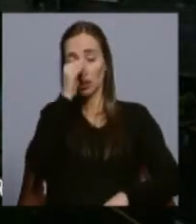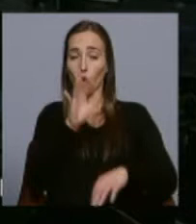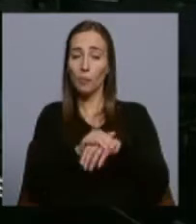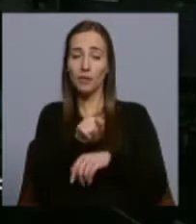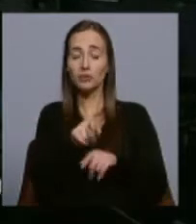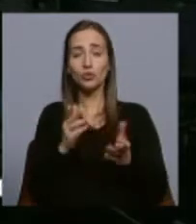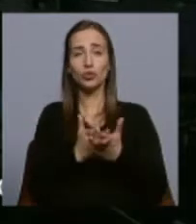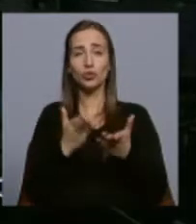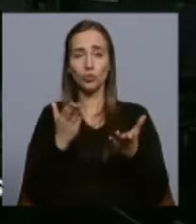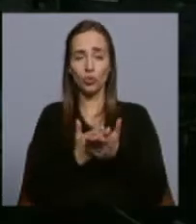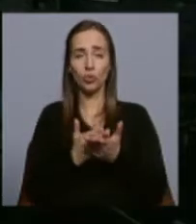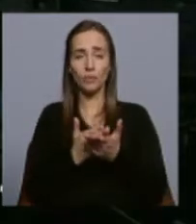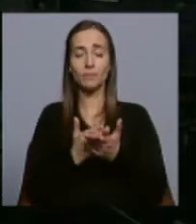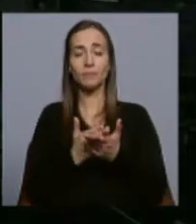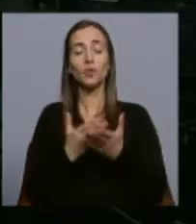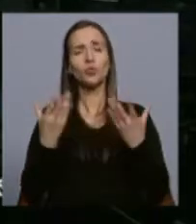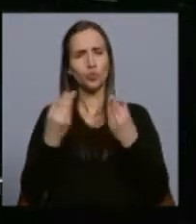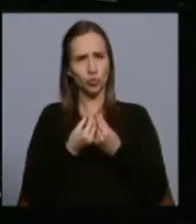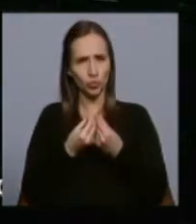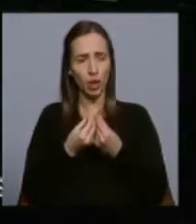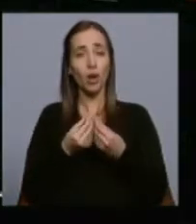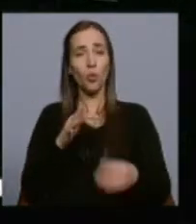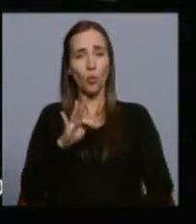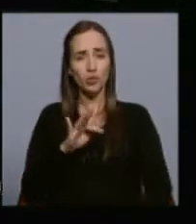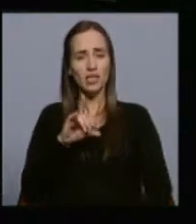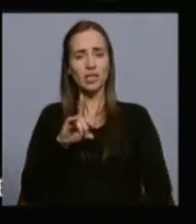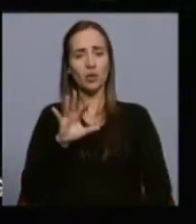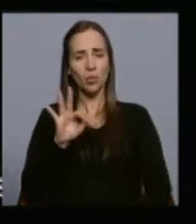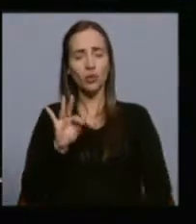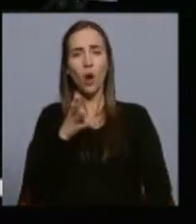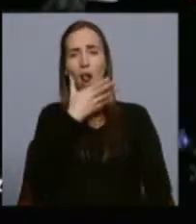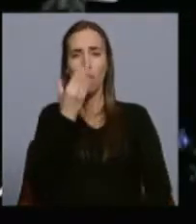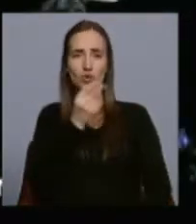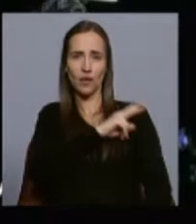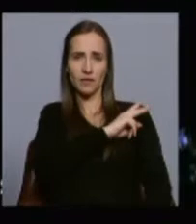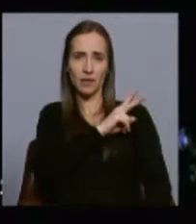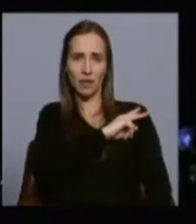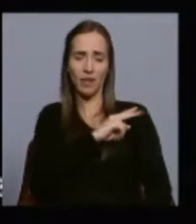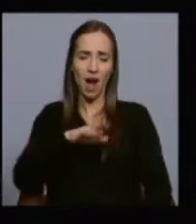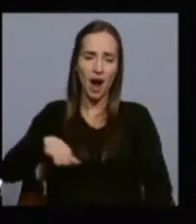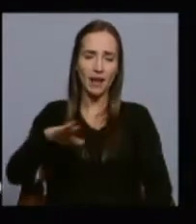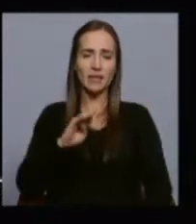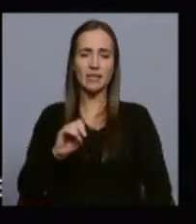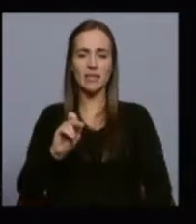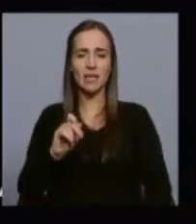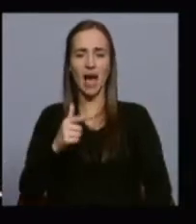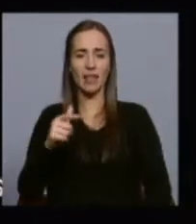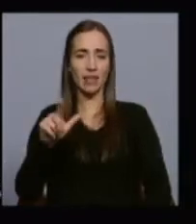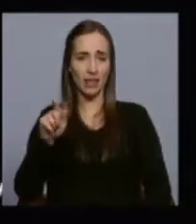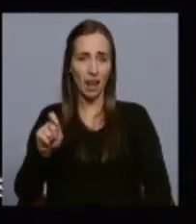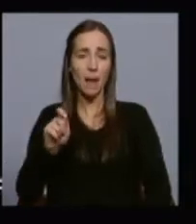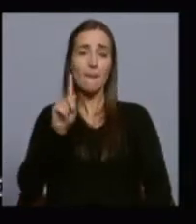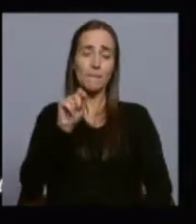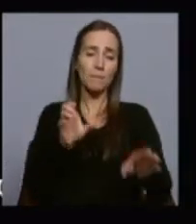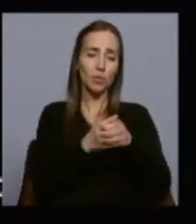que juntou, 464 estudantes universitários da área de Seattle e mais umas centenas da comunidade indígena. E, portanto, é um